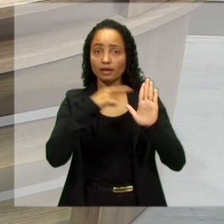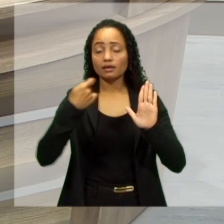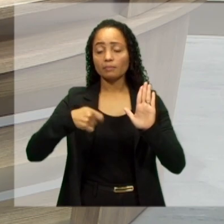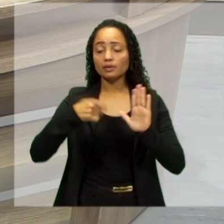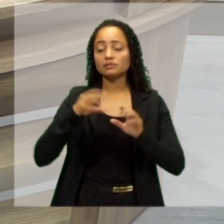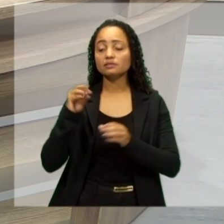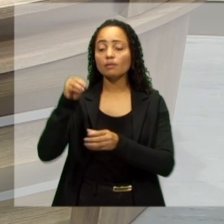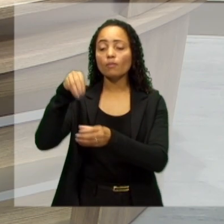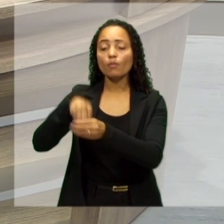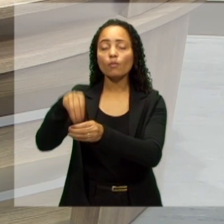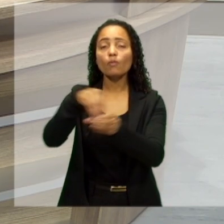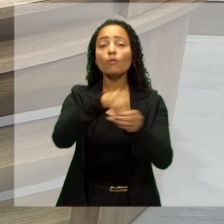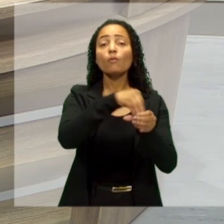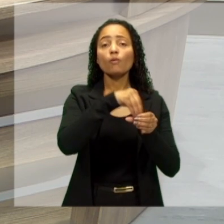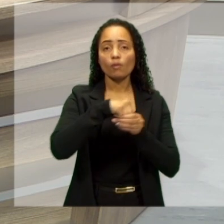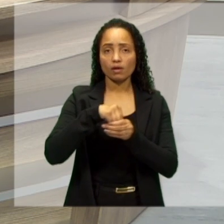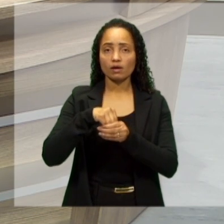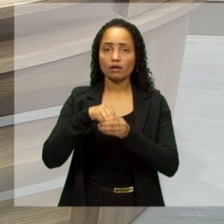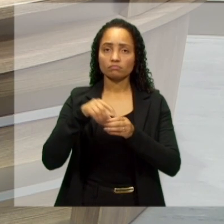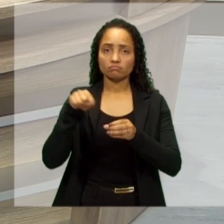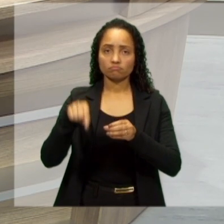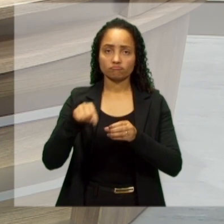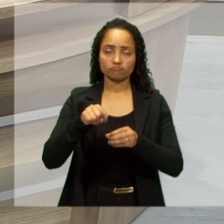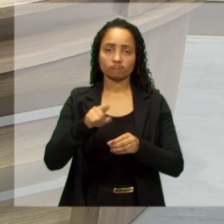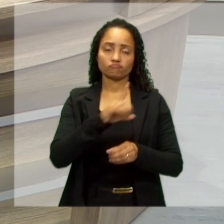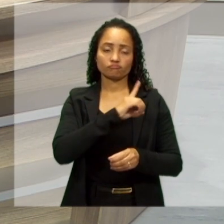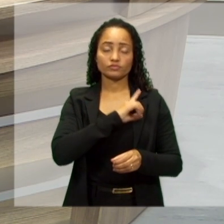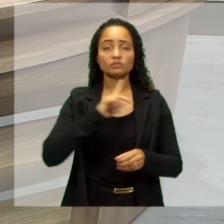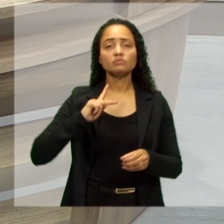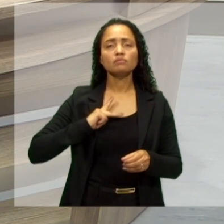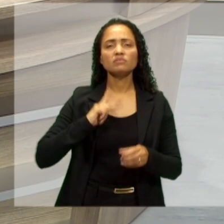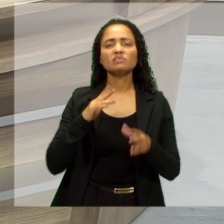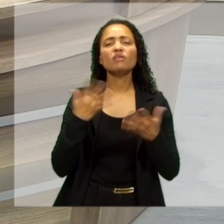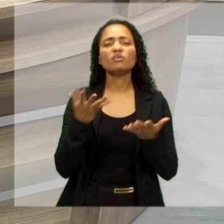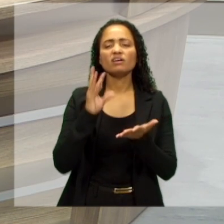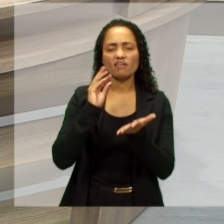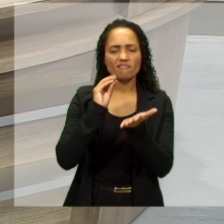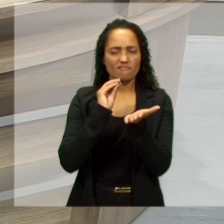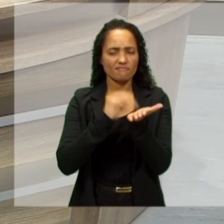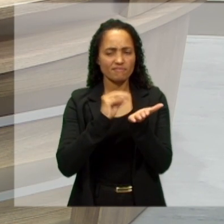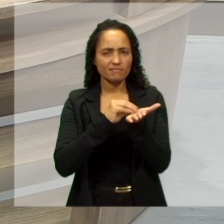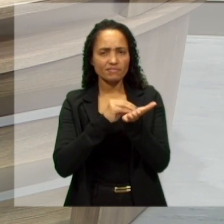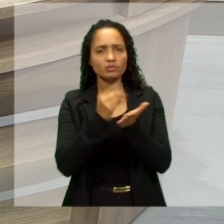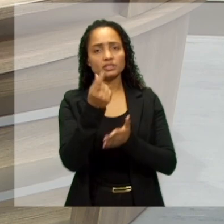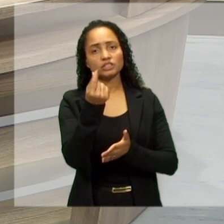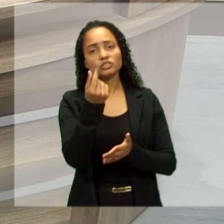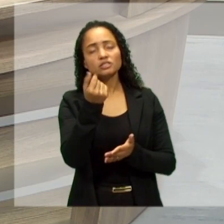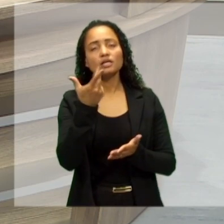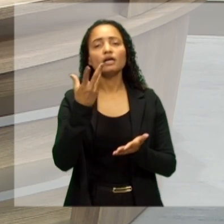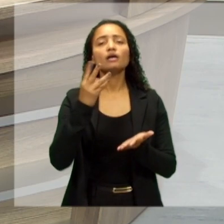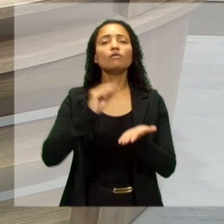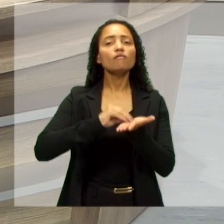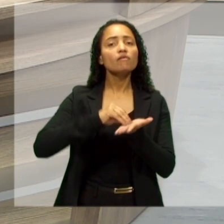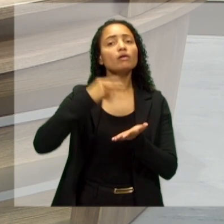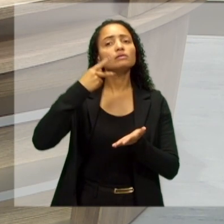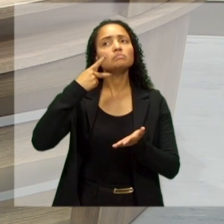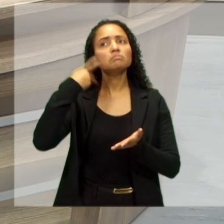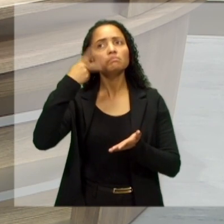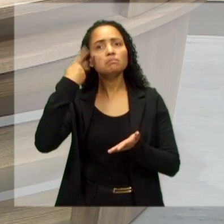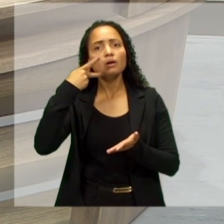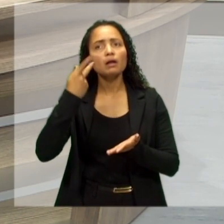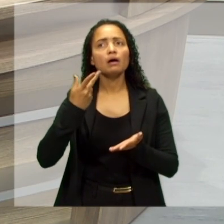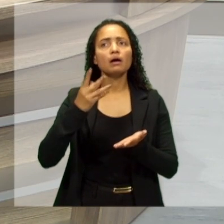É um problema político? É um problema de falta de verba? É falta de vontade dos governos